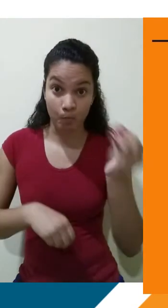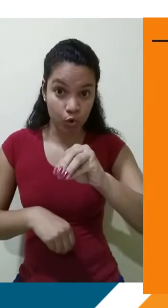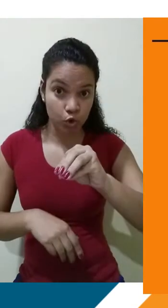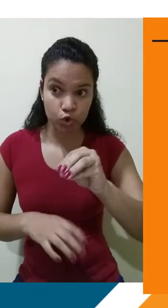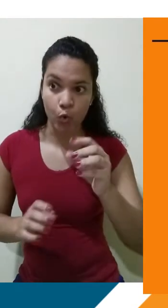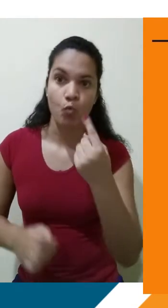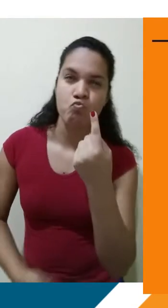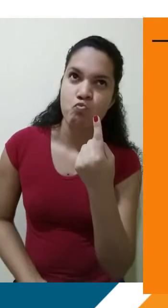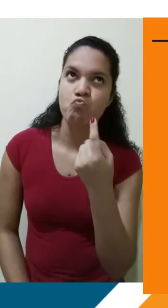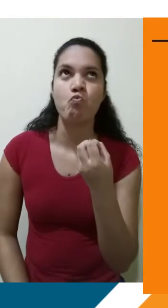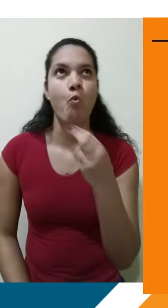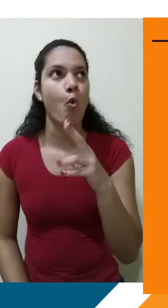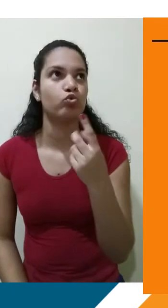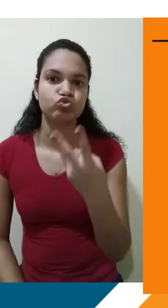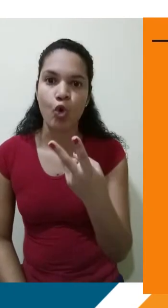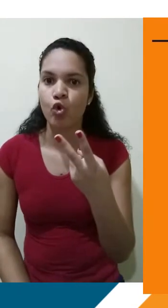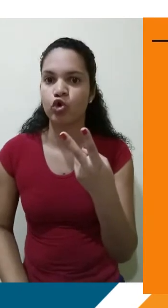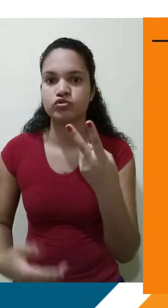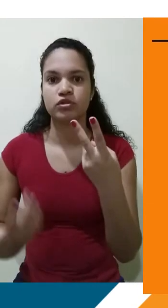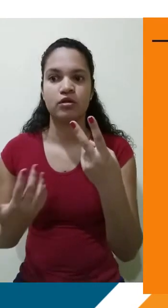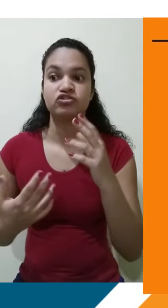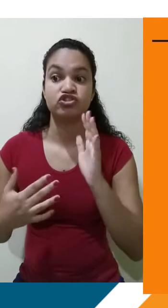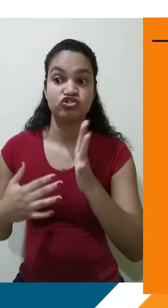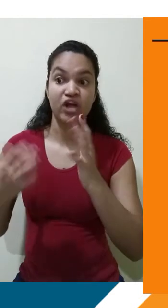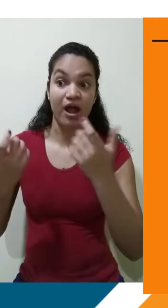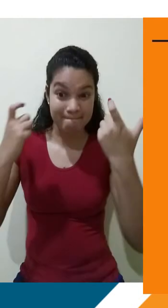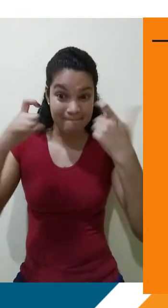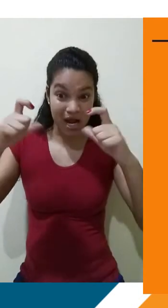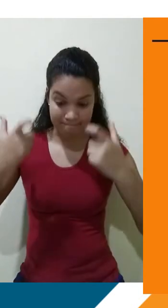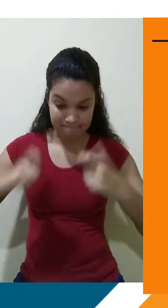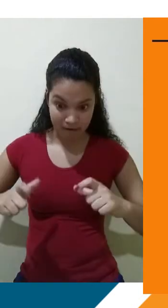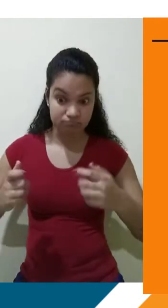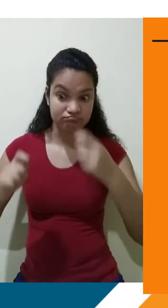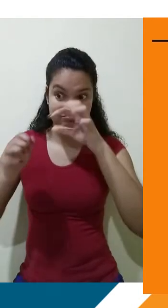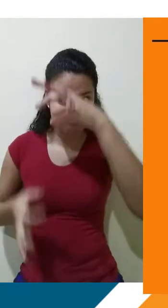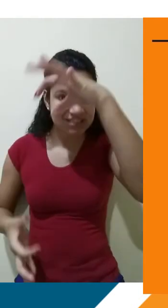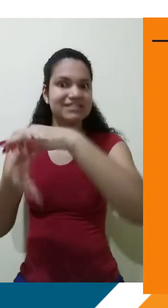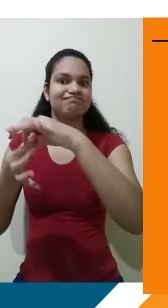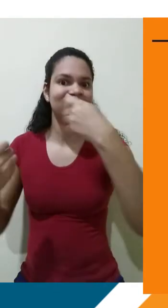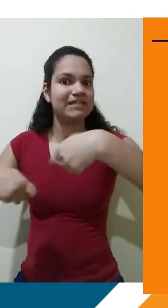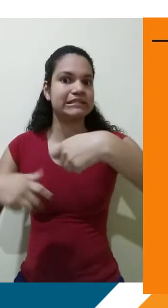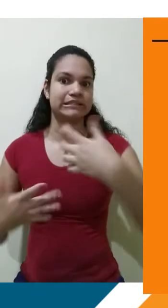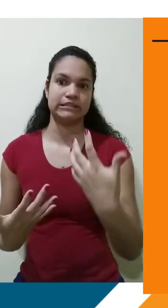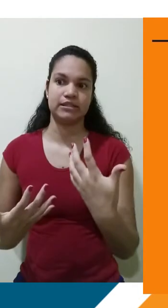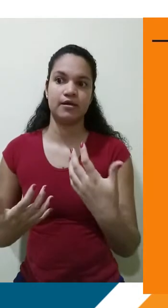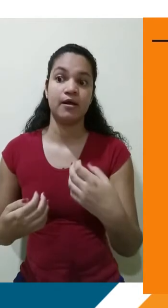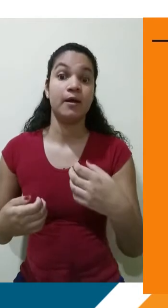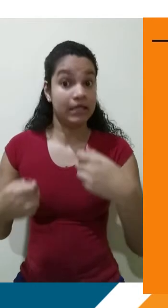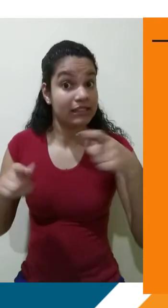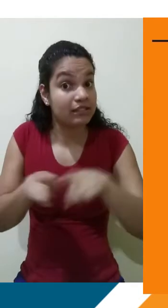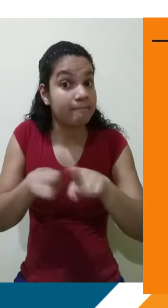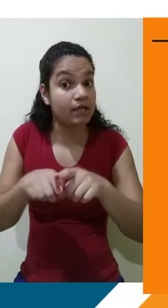respectivamente, elementos coesivos interparágrafos. Então os parágrafos têm que estar conectados, tá? E têm que estar conectados da maneira